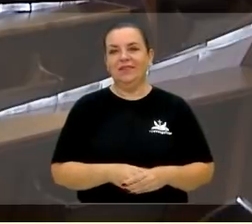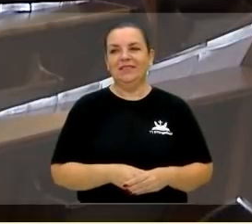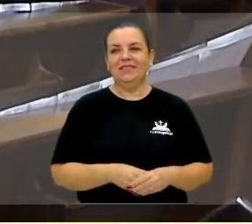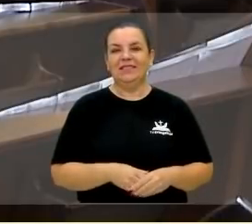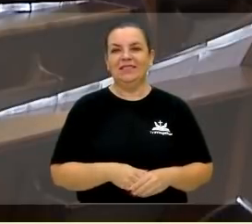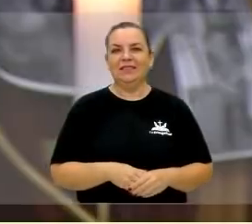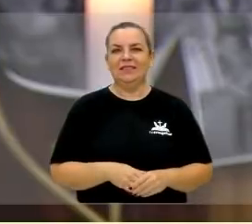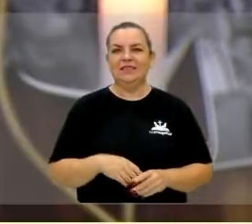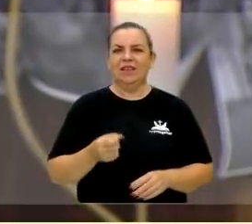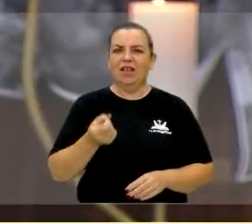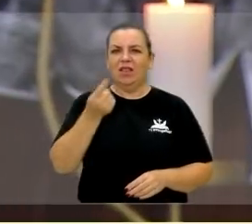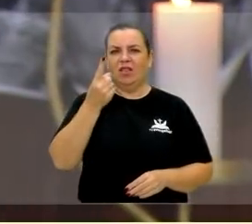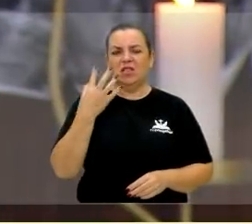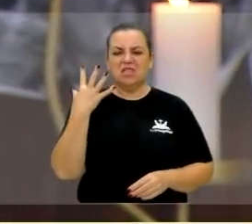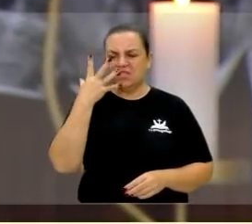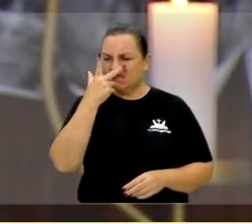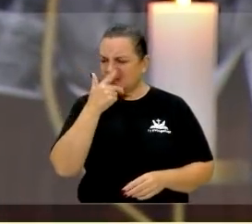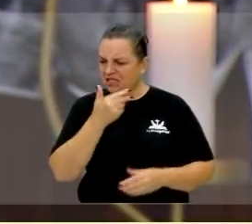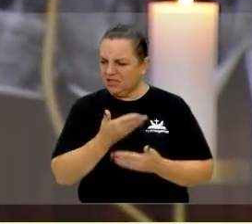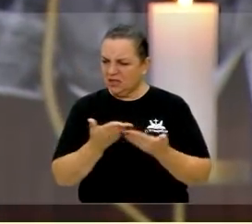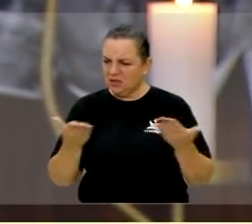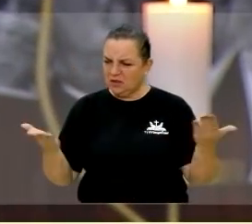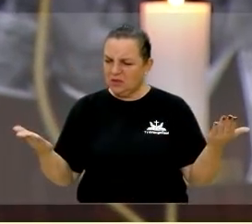Nossa, que lugar lindo!